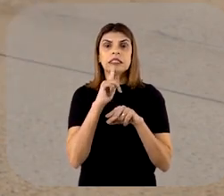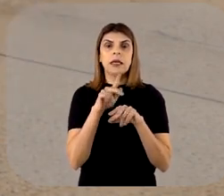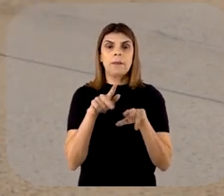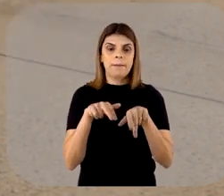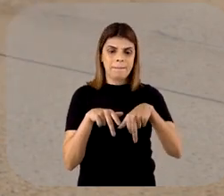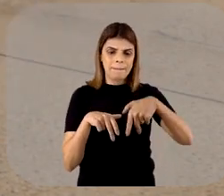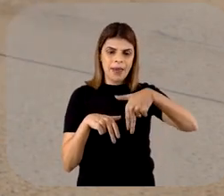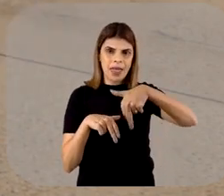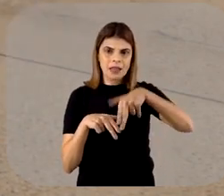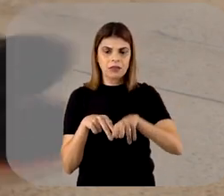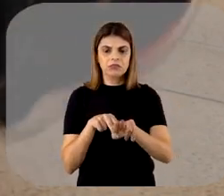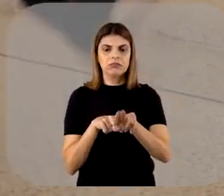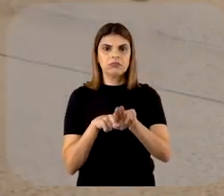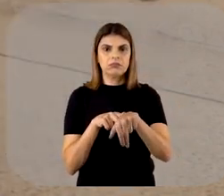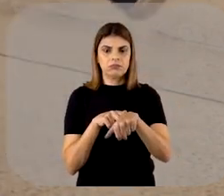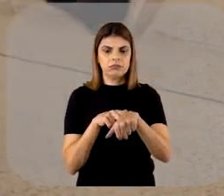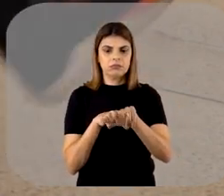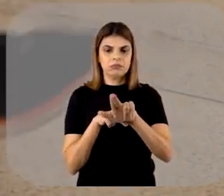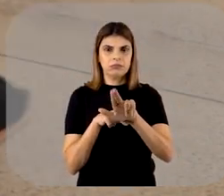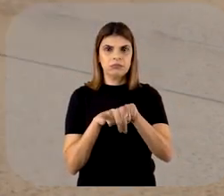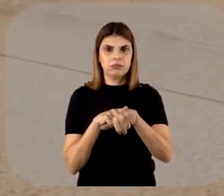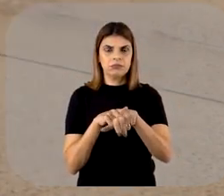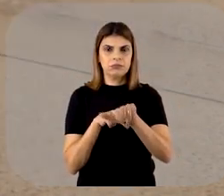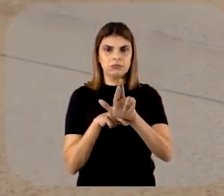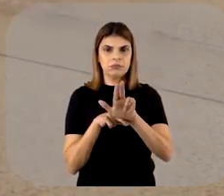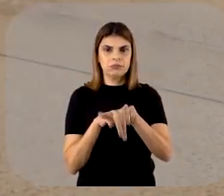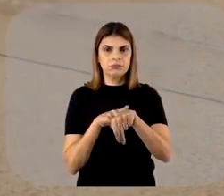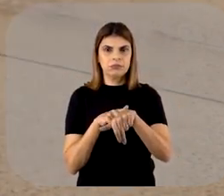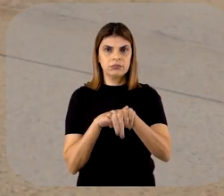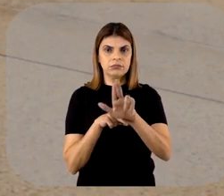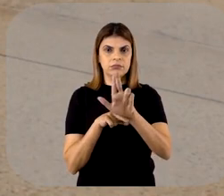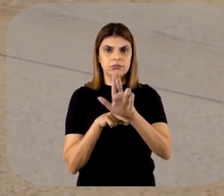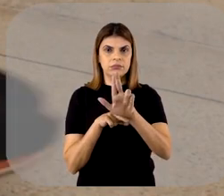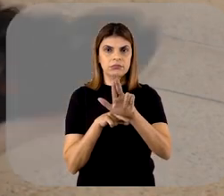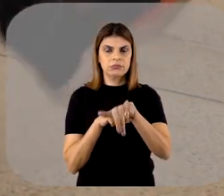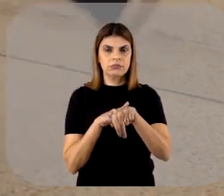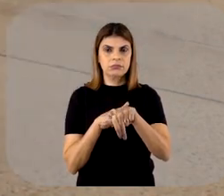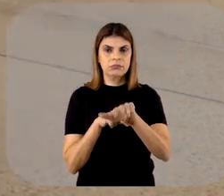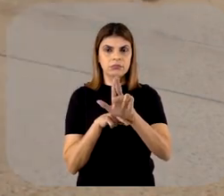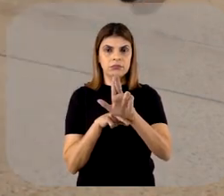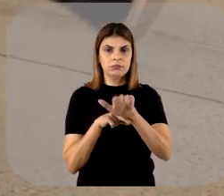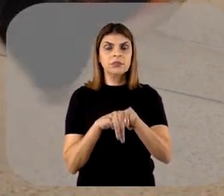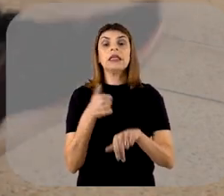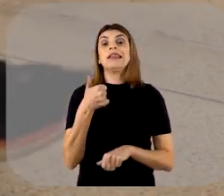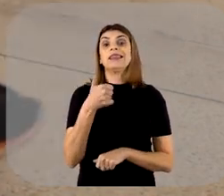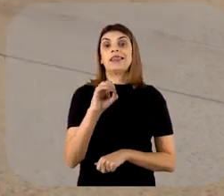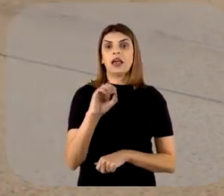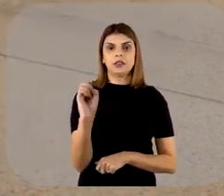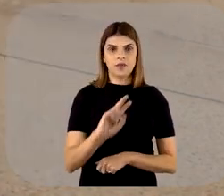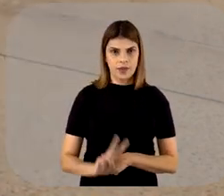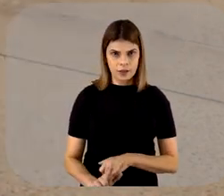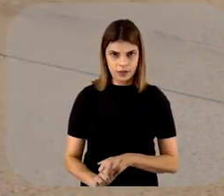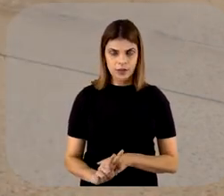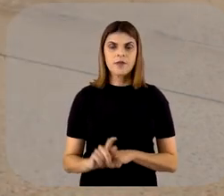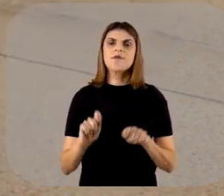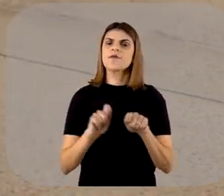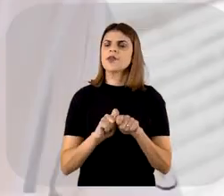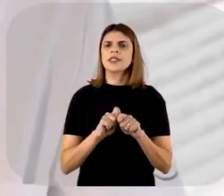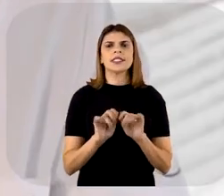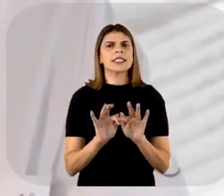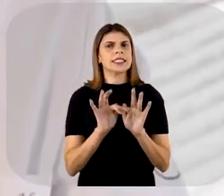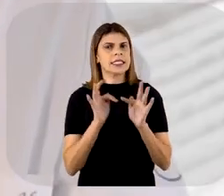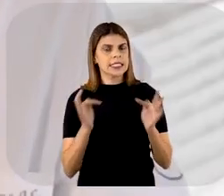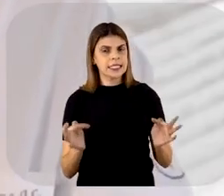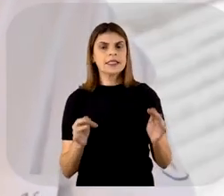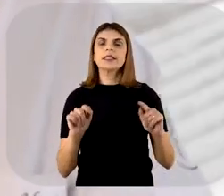as pernas, esticando, né, estendendo as pernas para frente. Também pode ser feito umas 10 vezes. Simples.